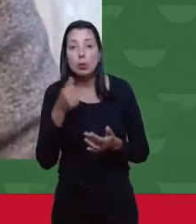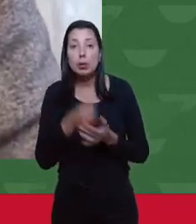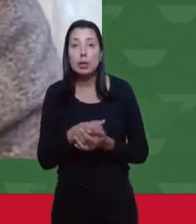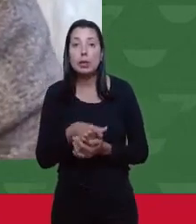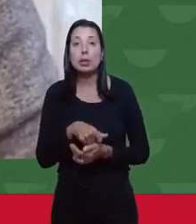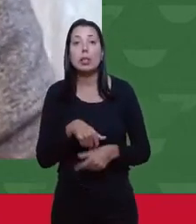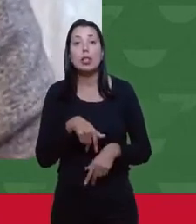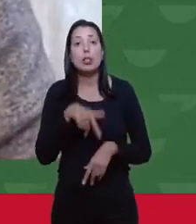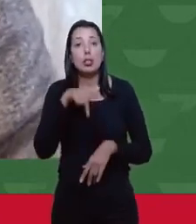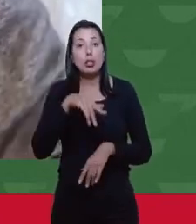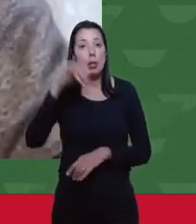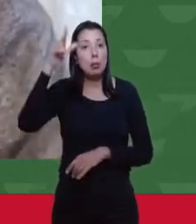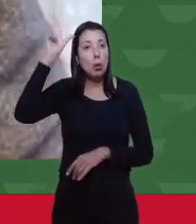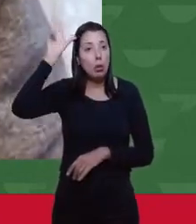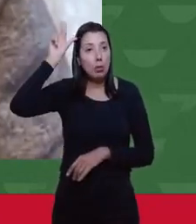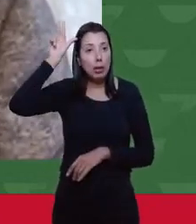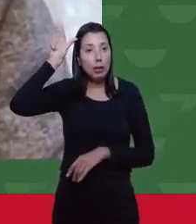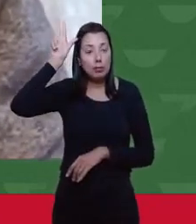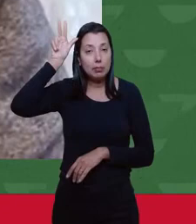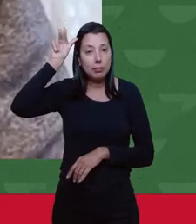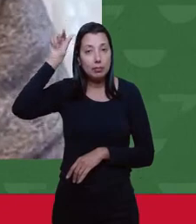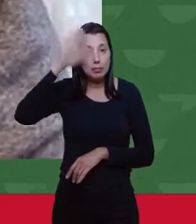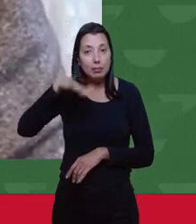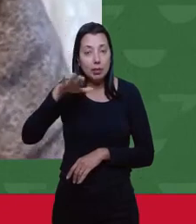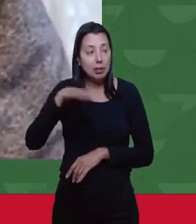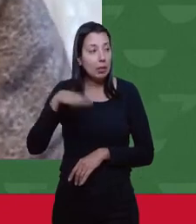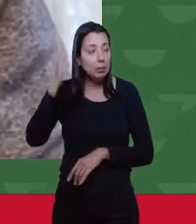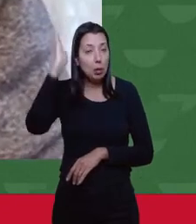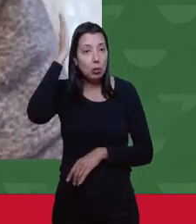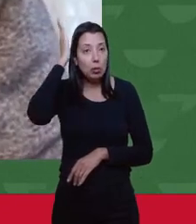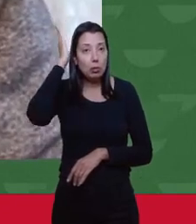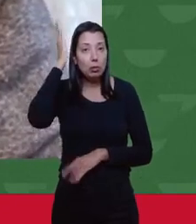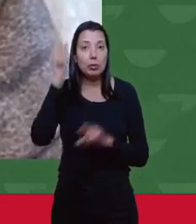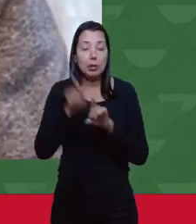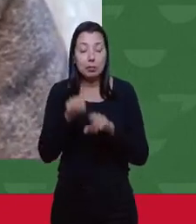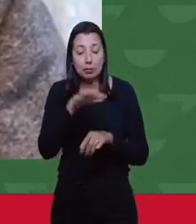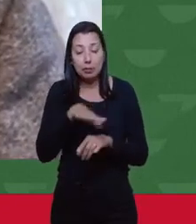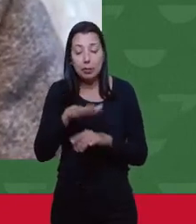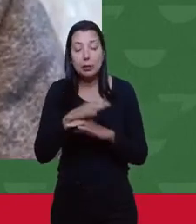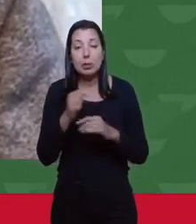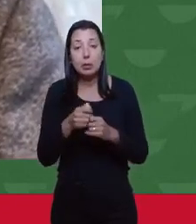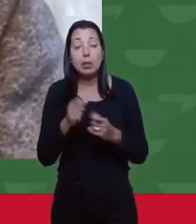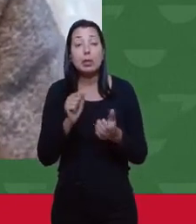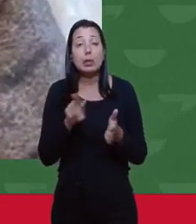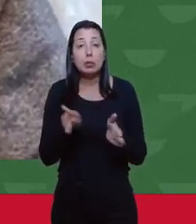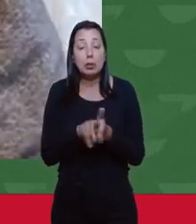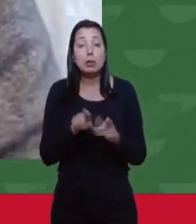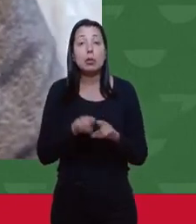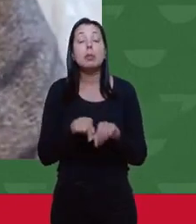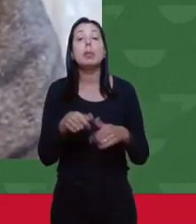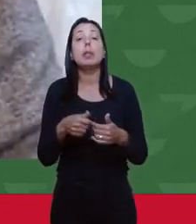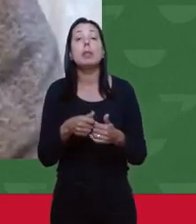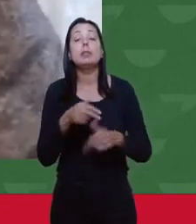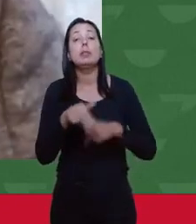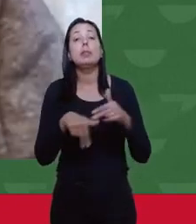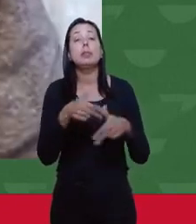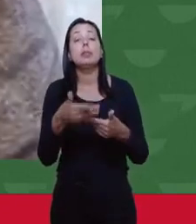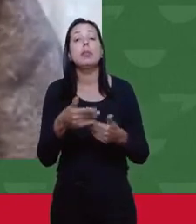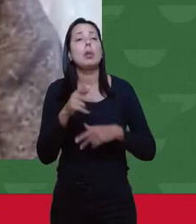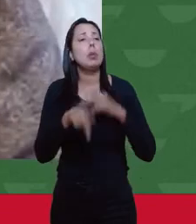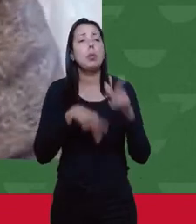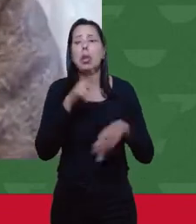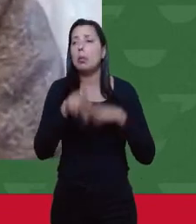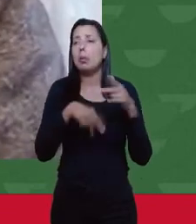quadrúpedes. Então a imprensa começou a dar espaço para ele, e esse espaço foi uma espécie de parasitismo da minha popularidade, foi tornando ele